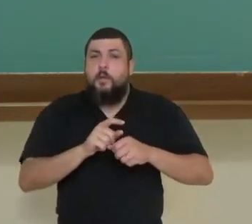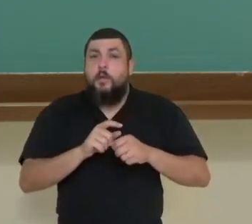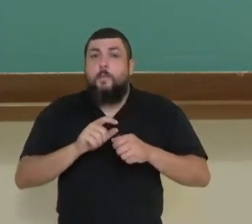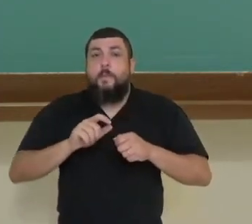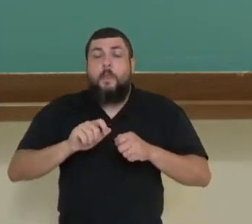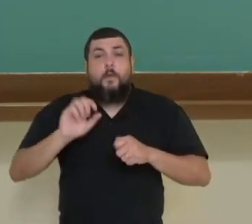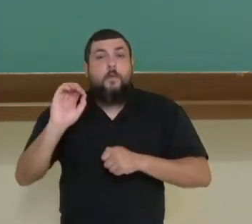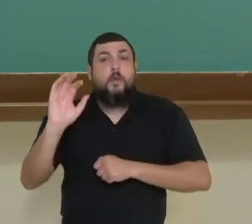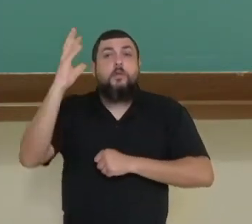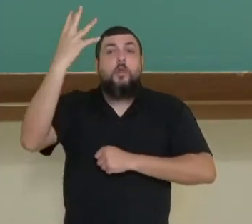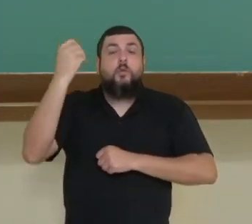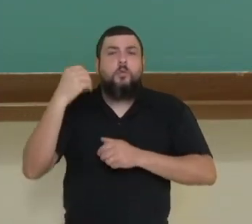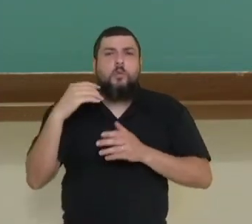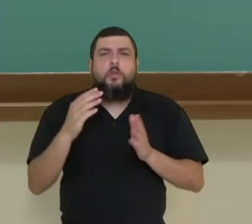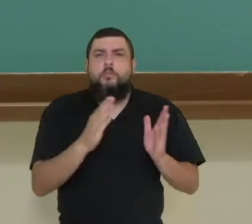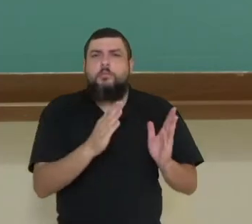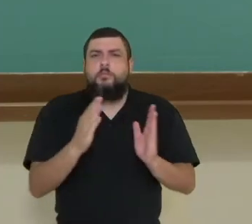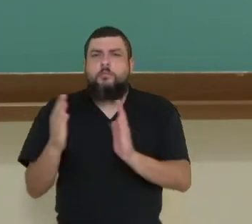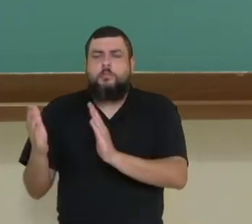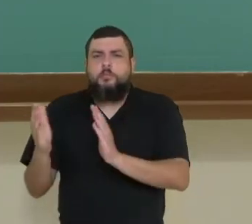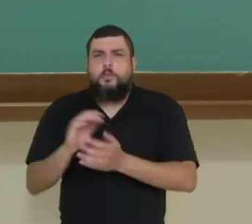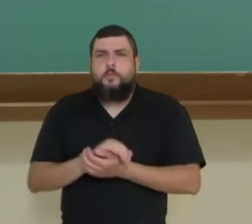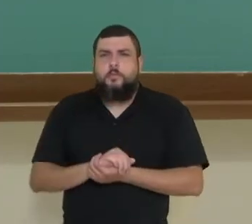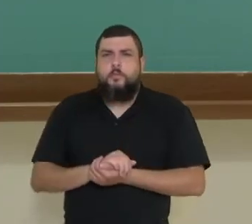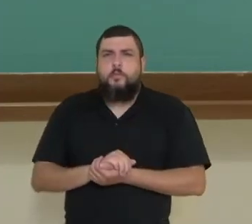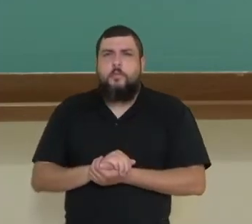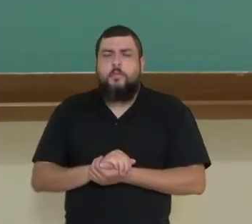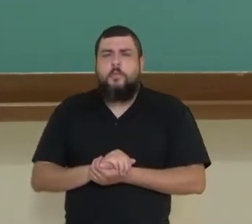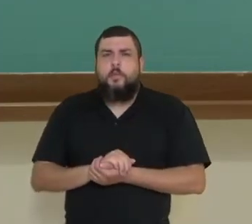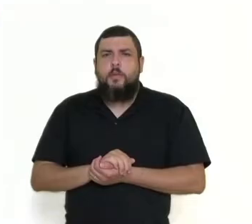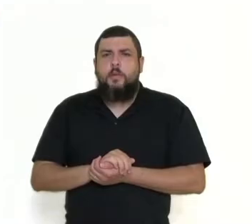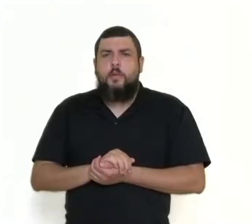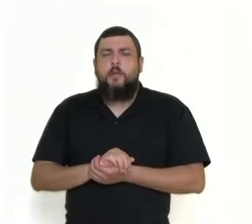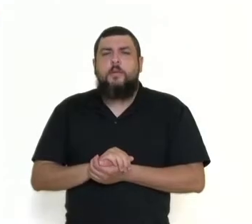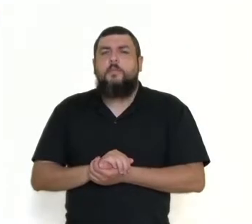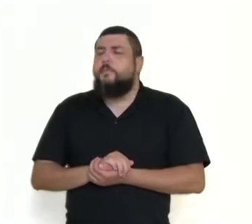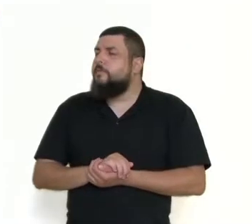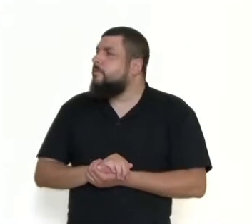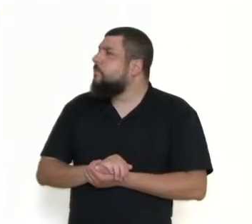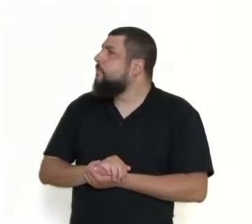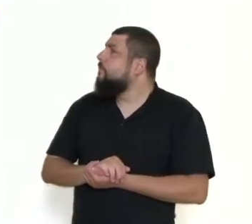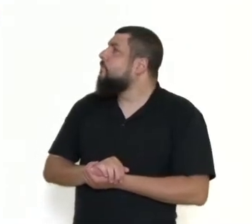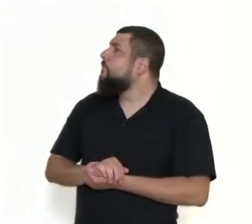marcantes, o uso de pronomes pessoais e possessivos,